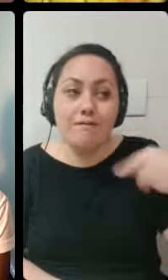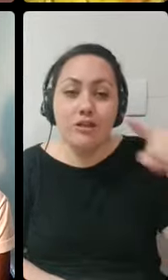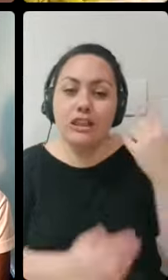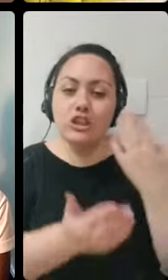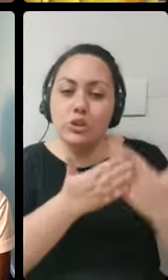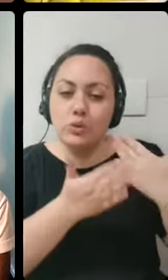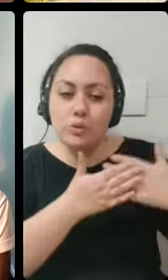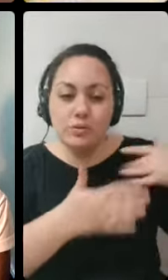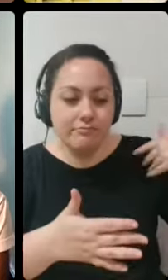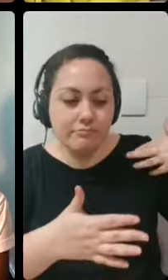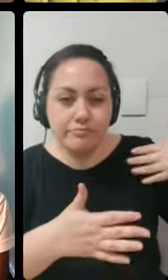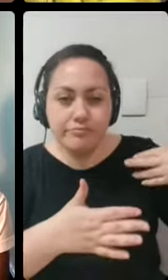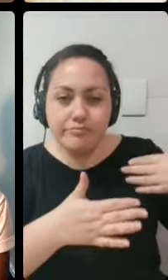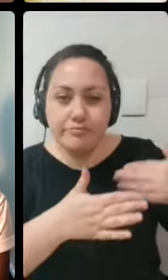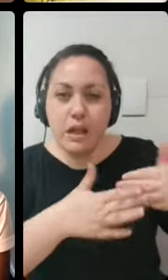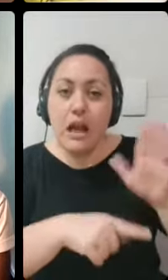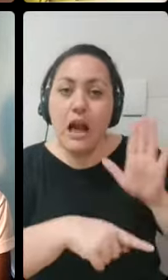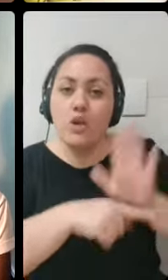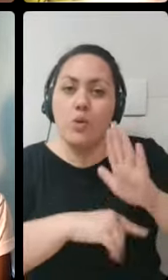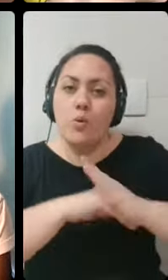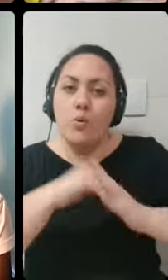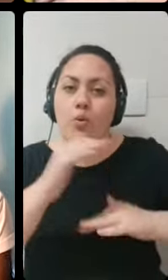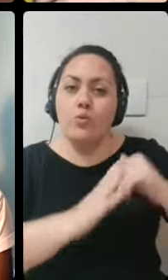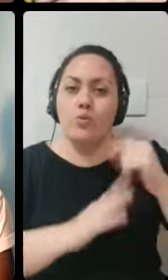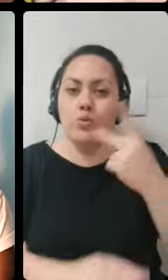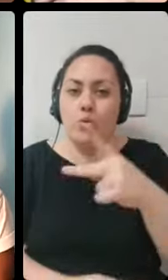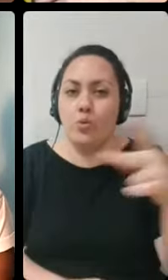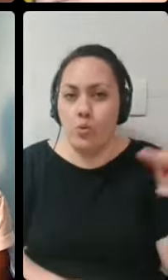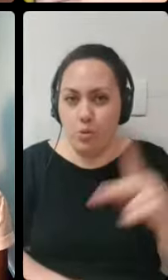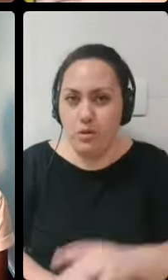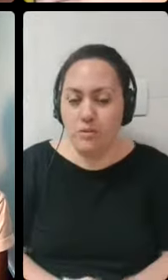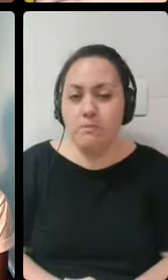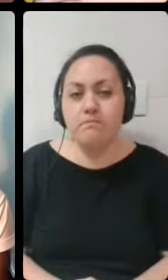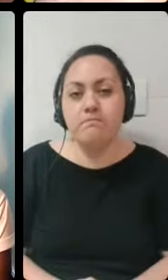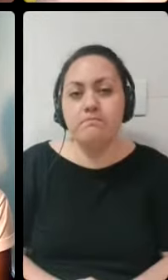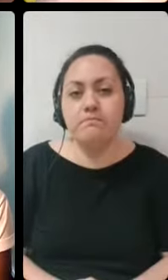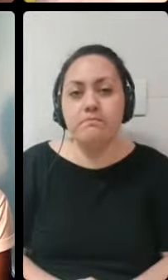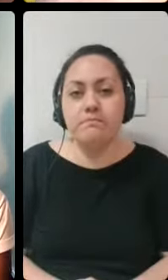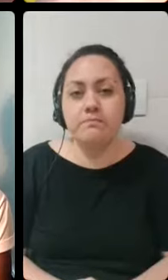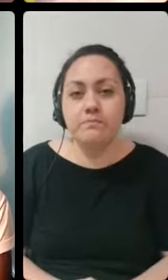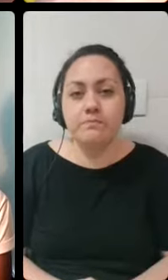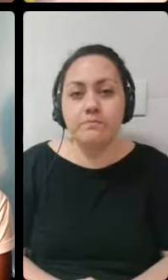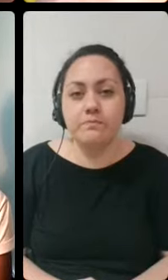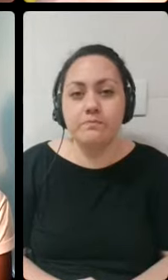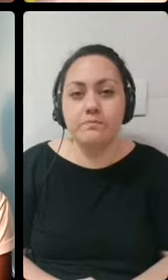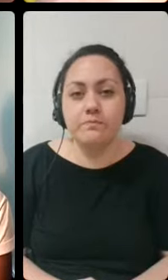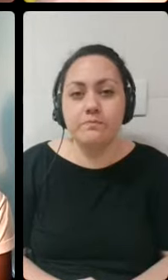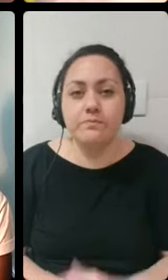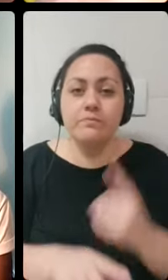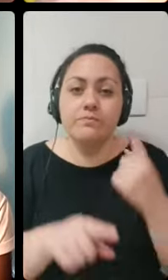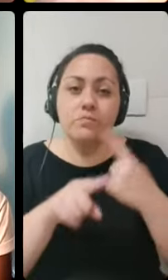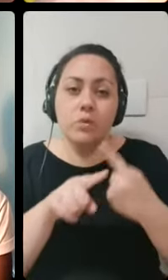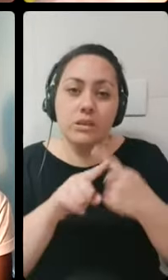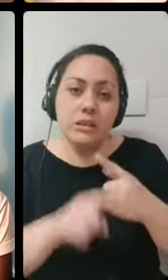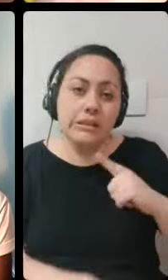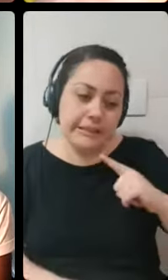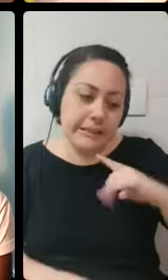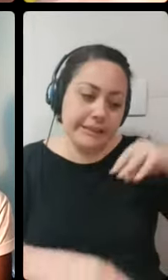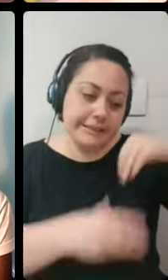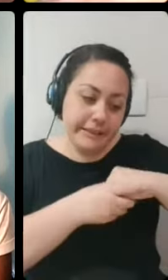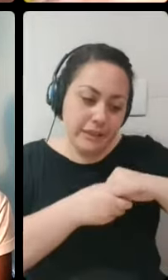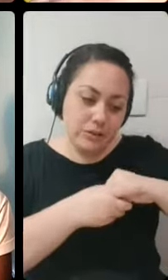causa um impacto além, né, dos muros da universidade, que é essa ideia do projeto de extensão,